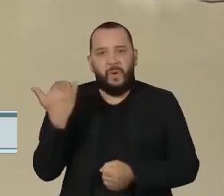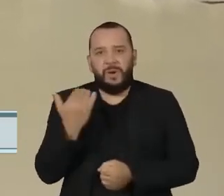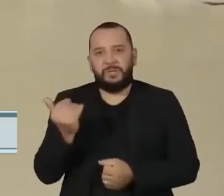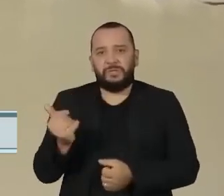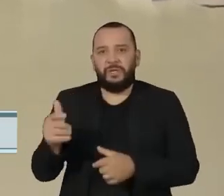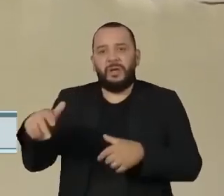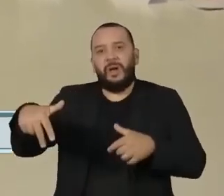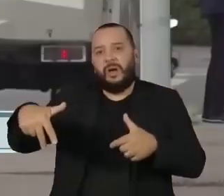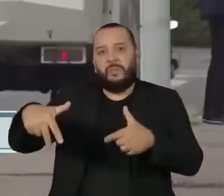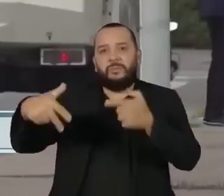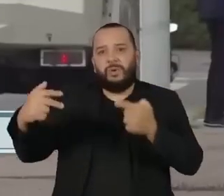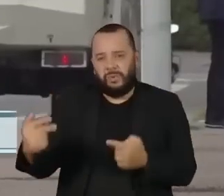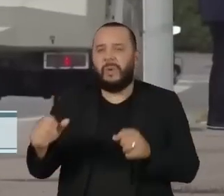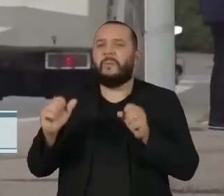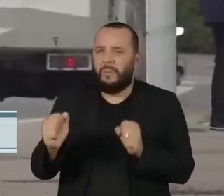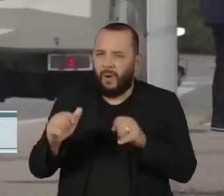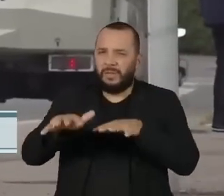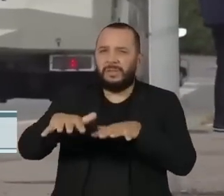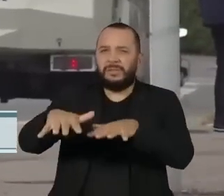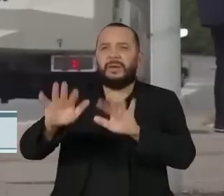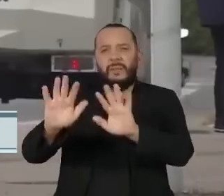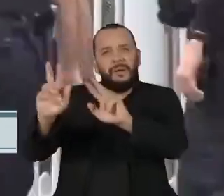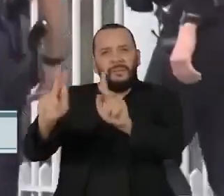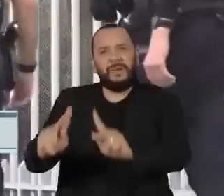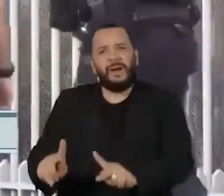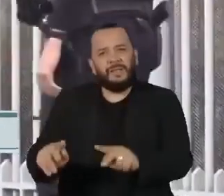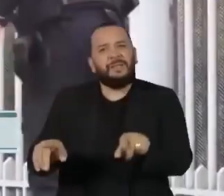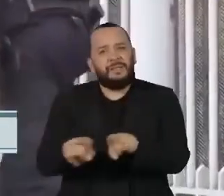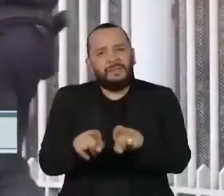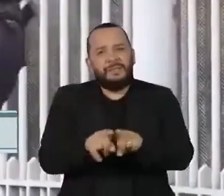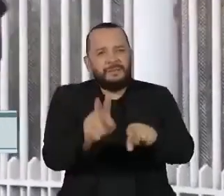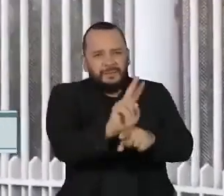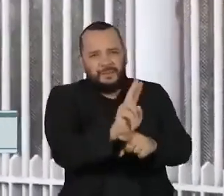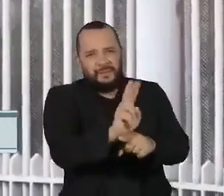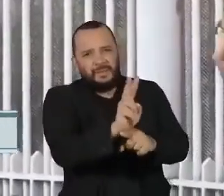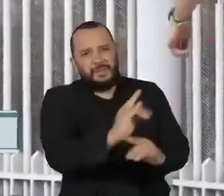pediu protestos pacíficos. A segurança de prédios públicos será reforçada.